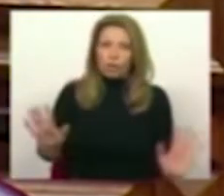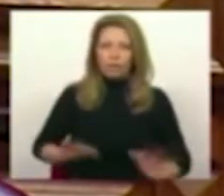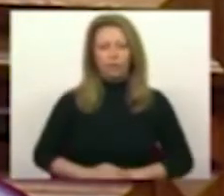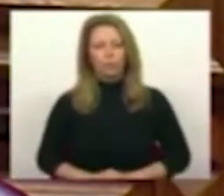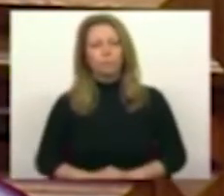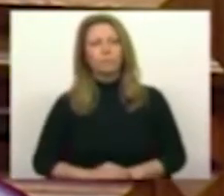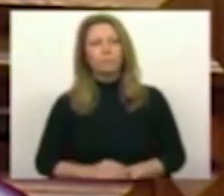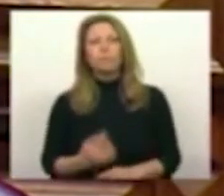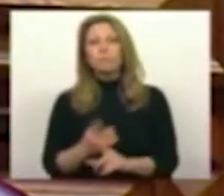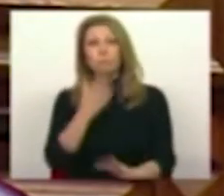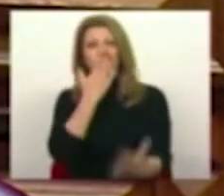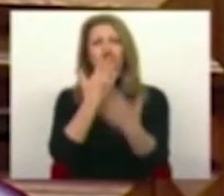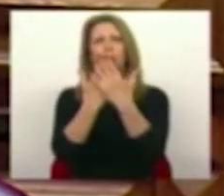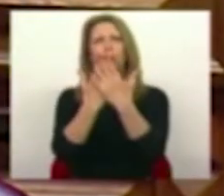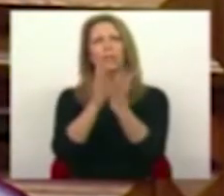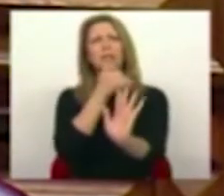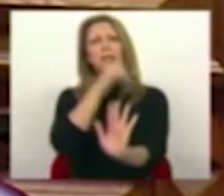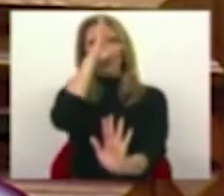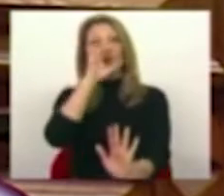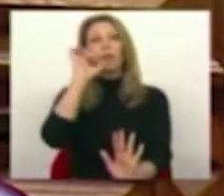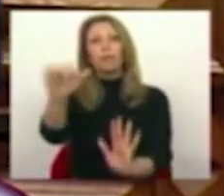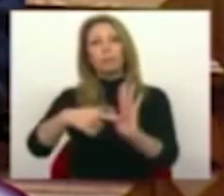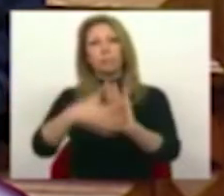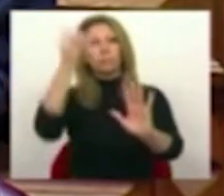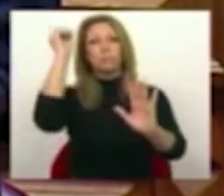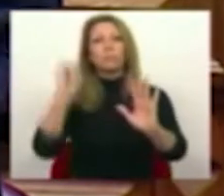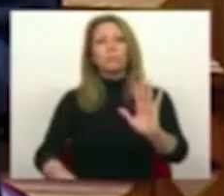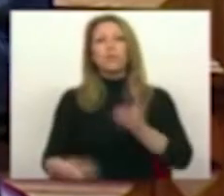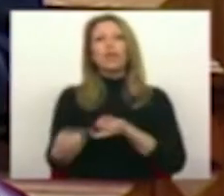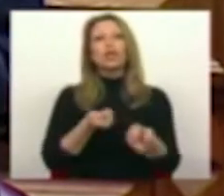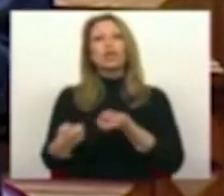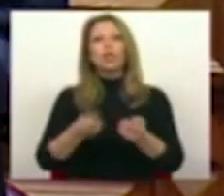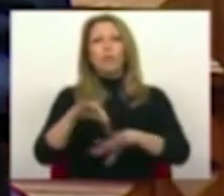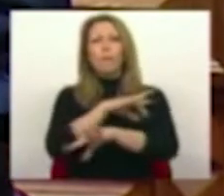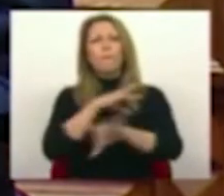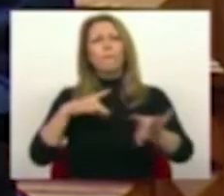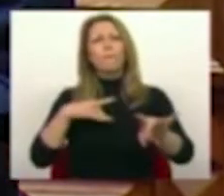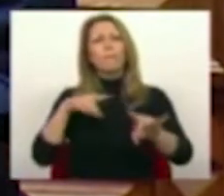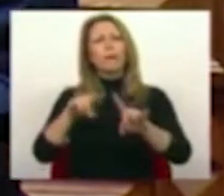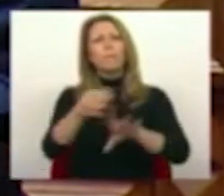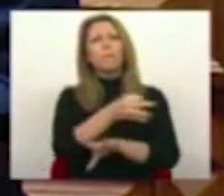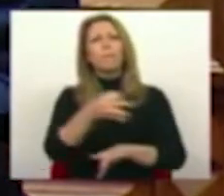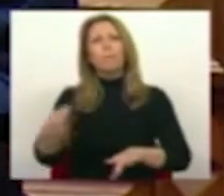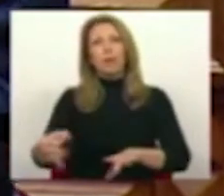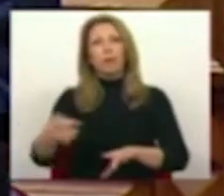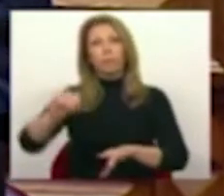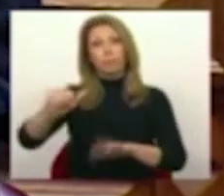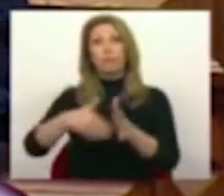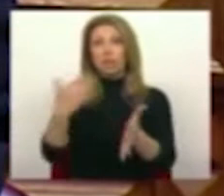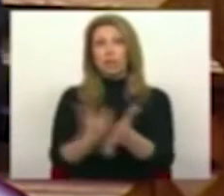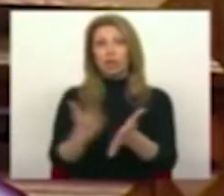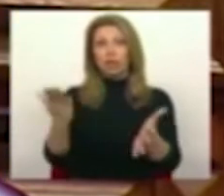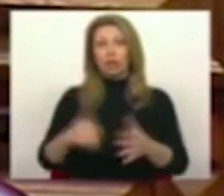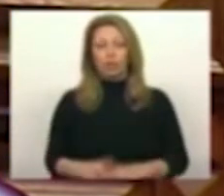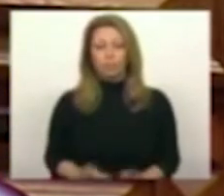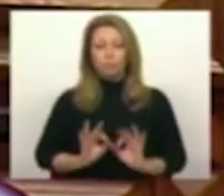fomos confrontados por uma decisão do Governo de renovação da gestão clínica da PPP de Cascais. Como o PCP